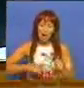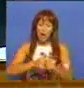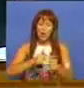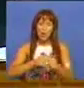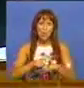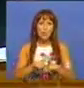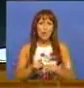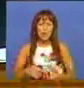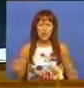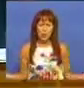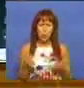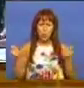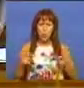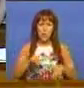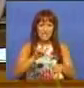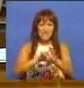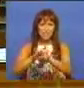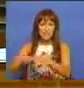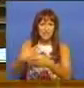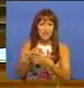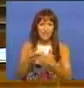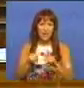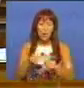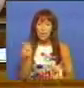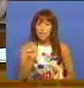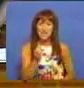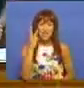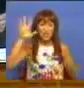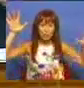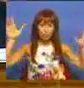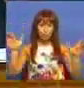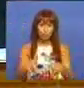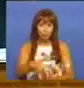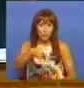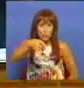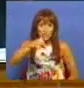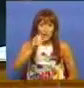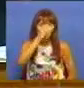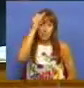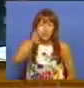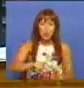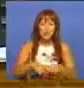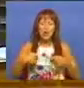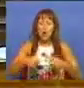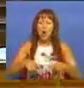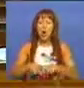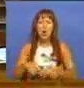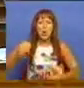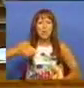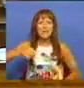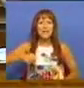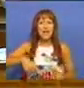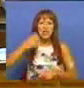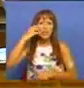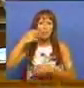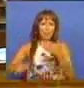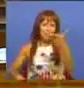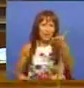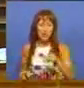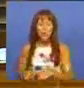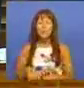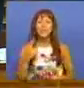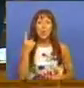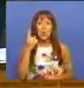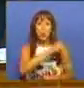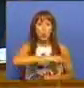de uma intensa campanha de sensibilização, que em 3 meses reduziu em 90% o consumo de sacos de plástico.